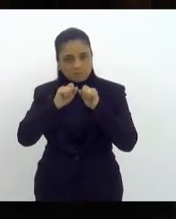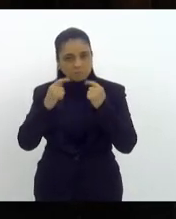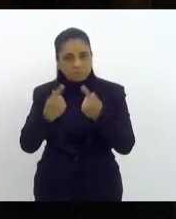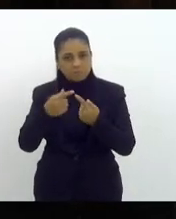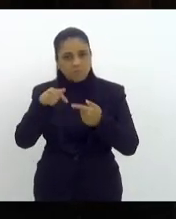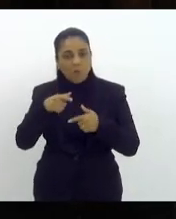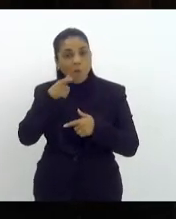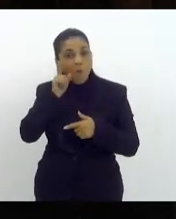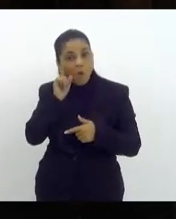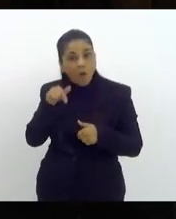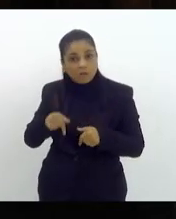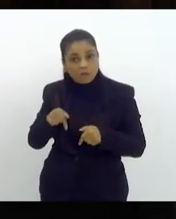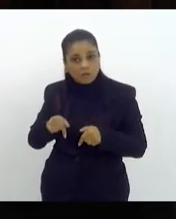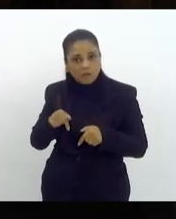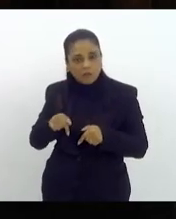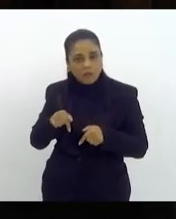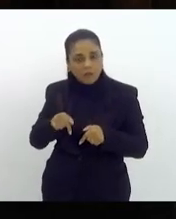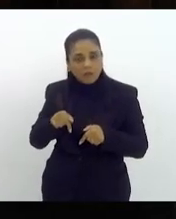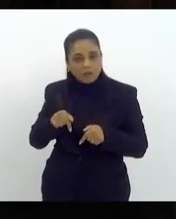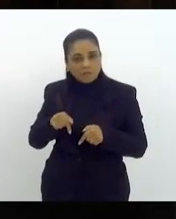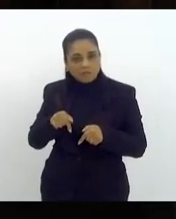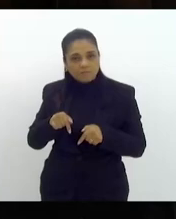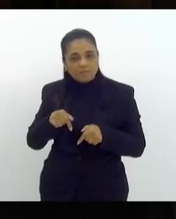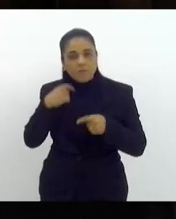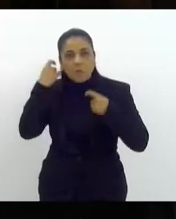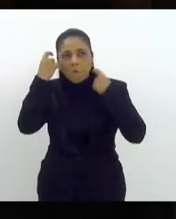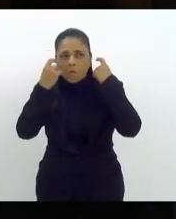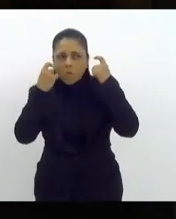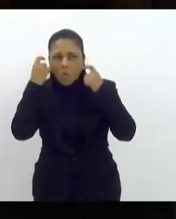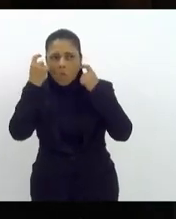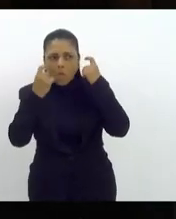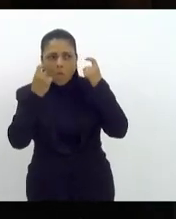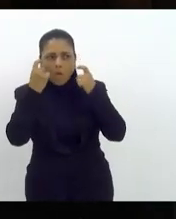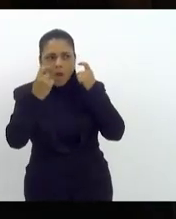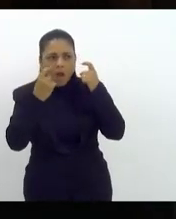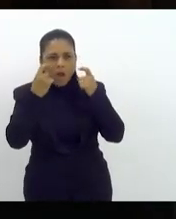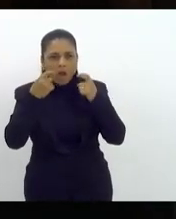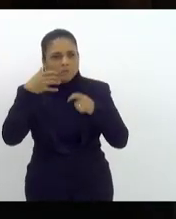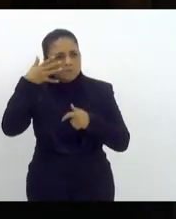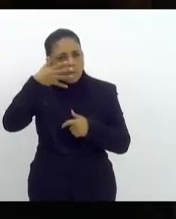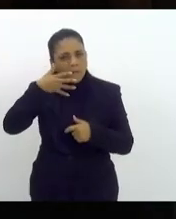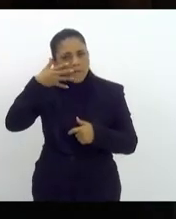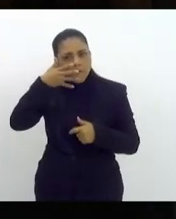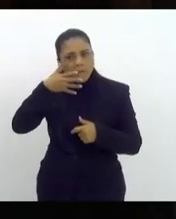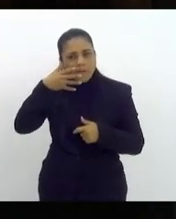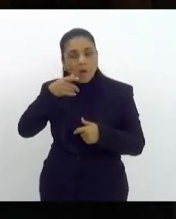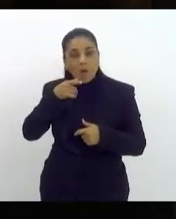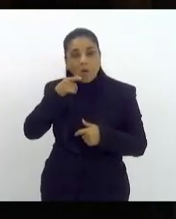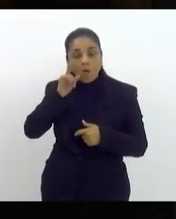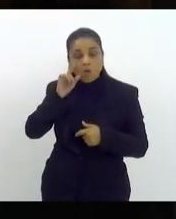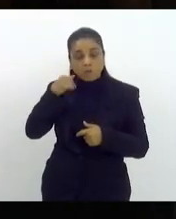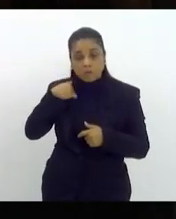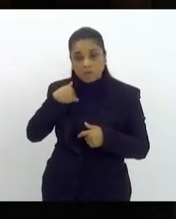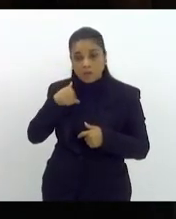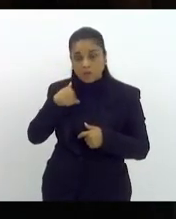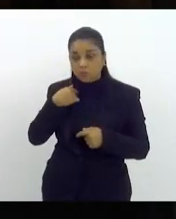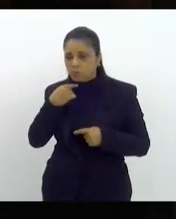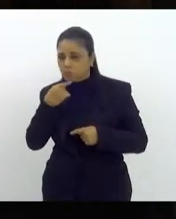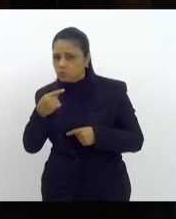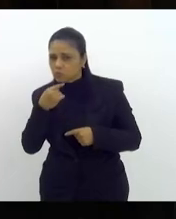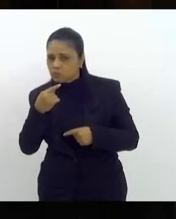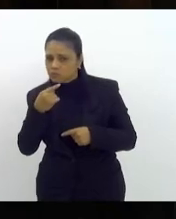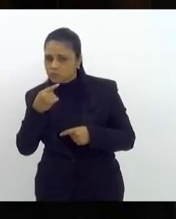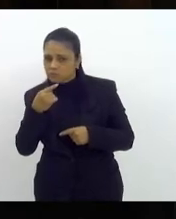legislativo e a gente já começa a ficar tão tão preocupado com aquilo que nós falamos que ontem aqui eu não eu fiquei na dúvida